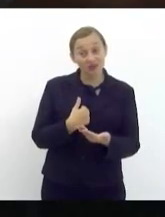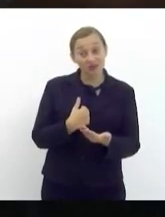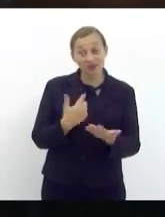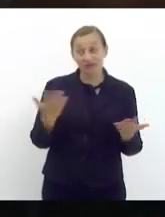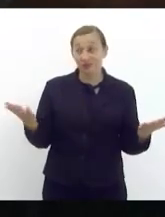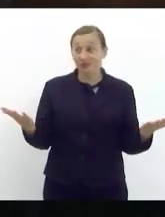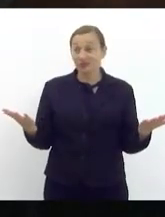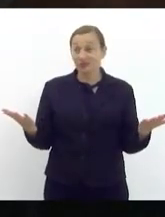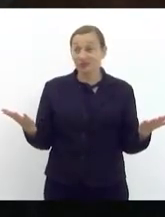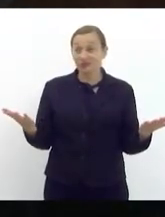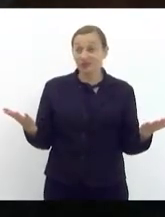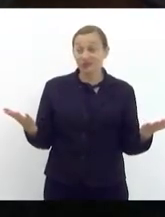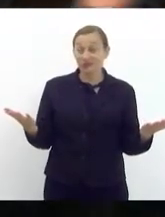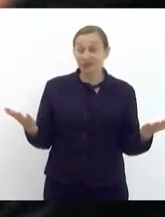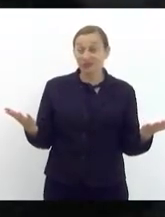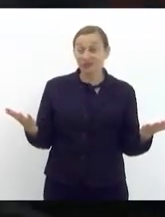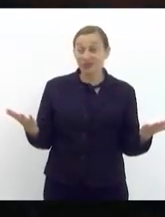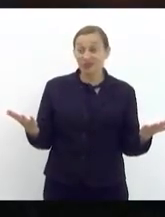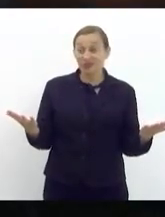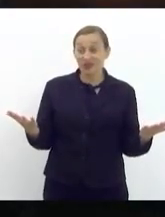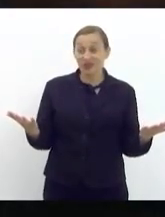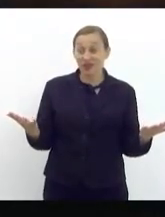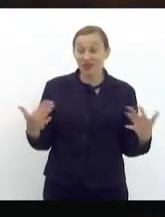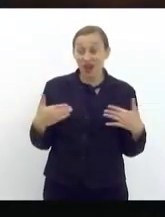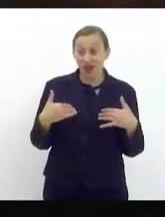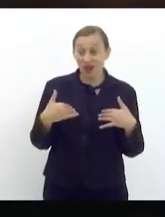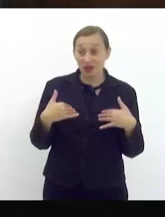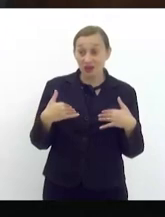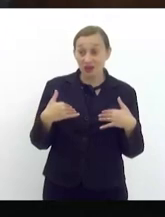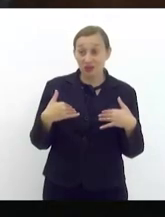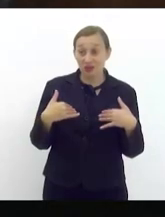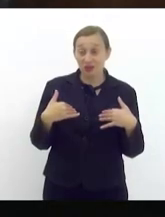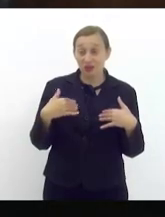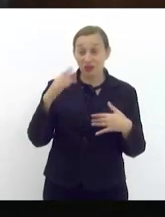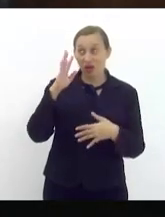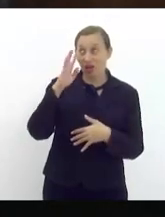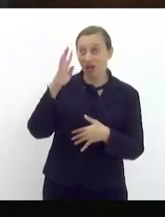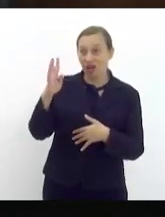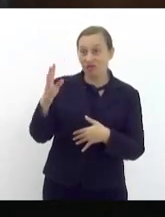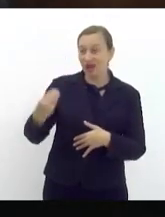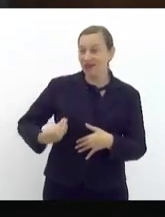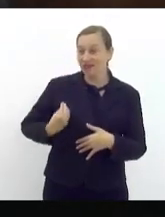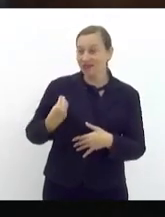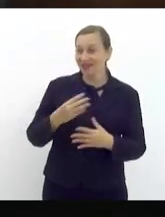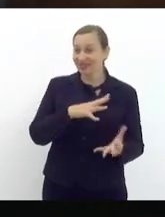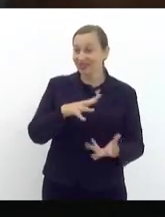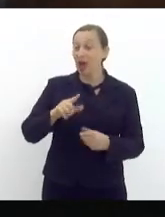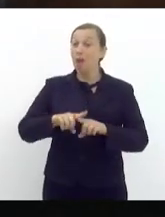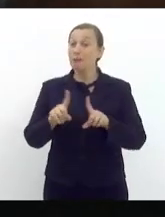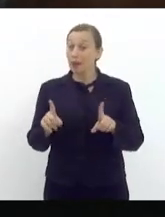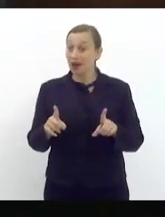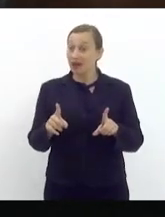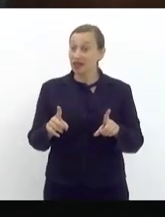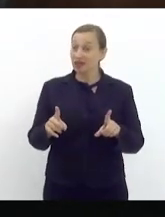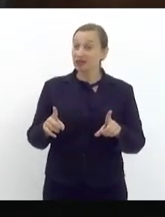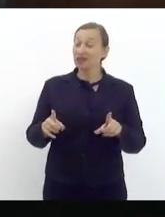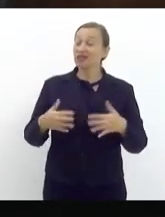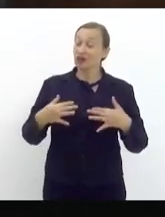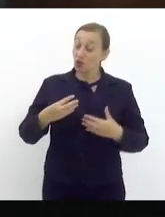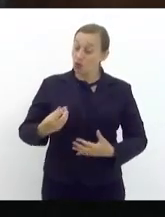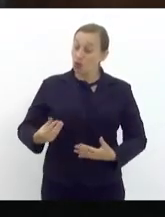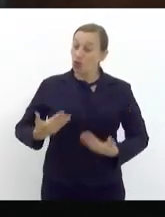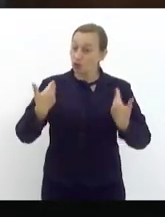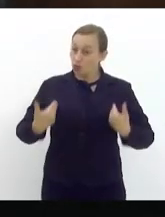terra, mas presente para votar. Senhor presidente, eu já justifiquei